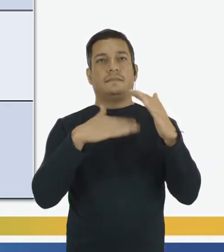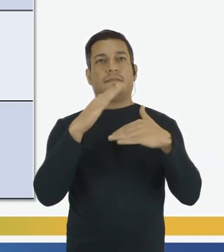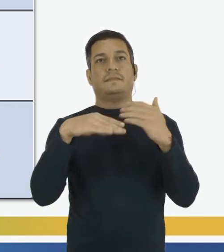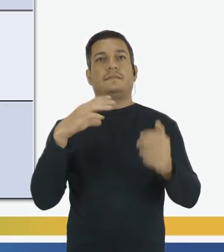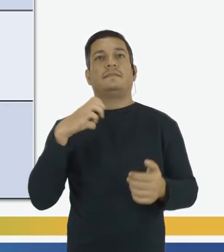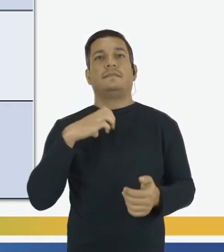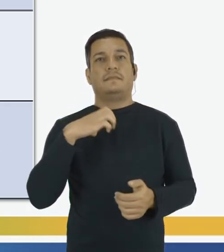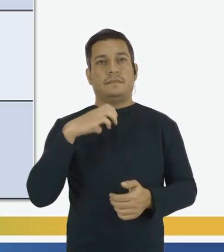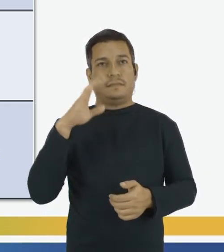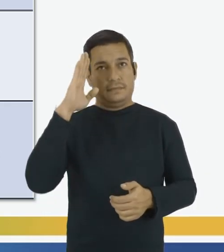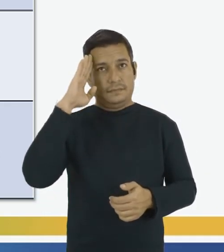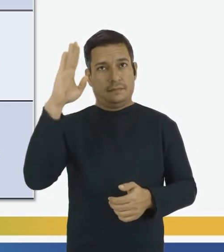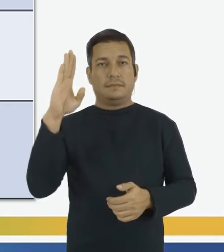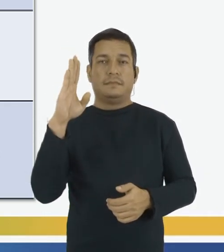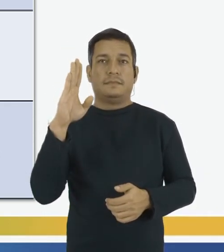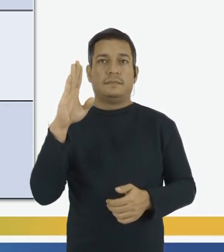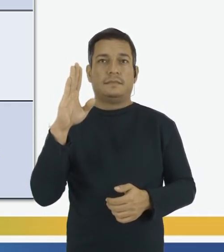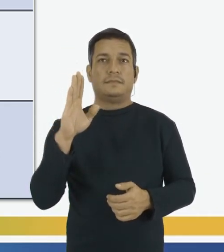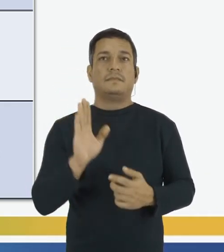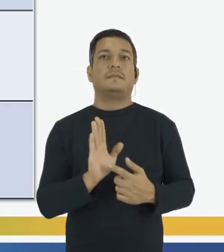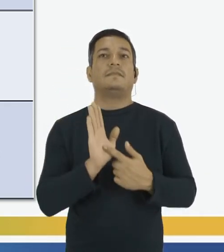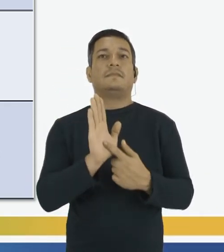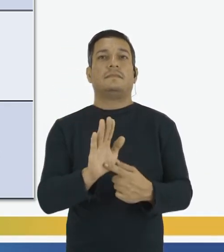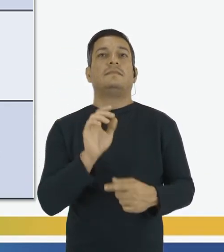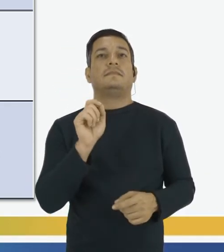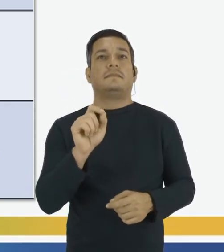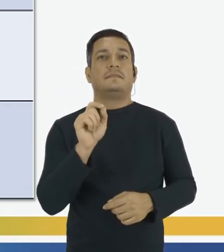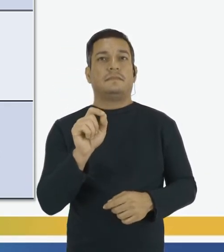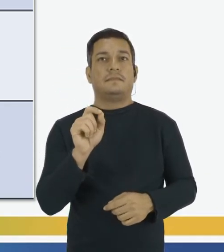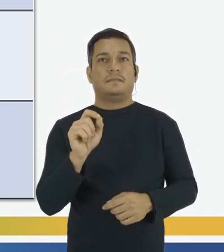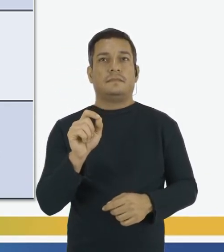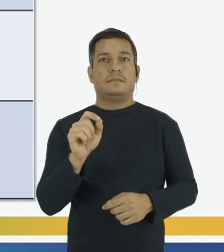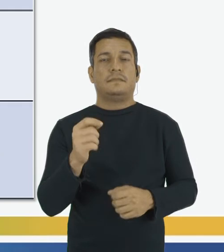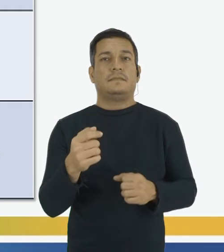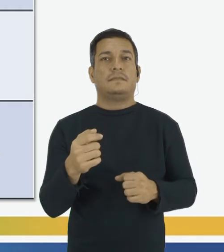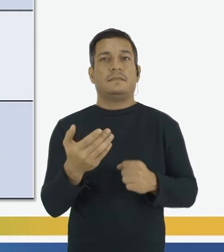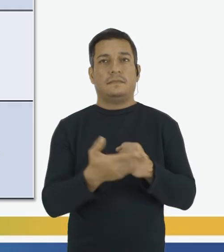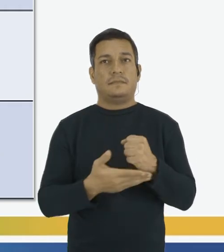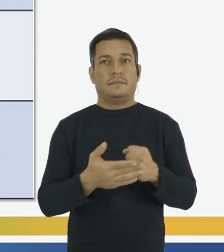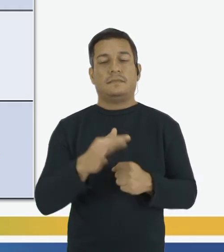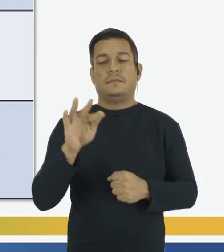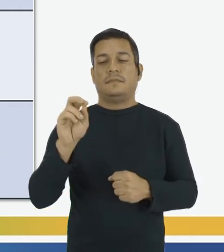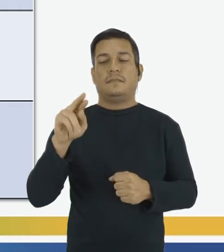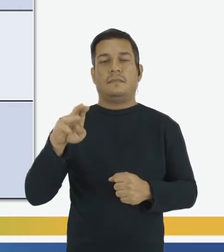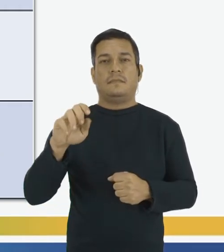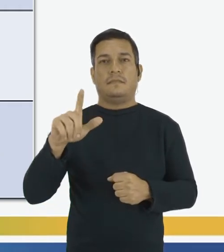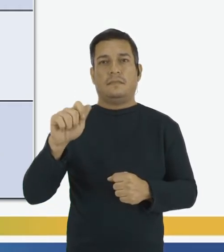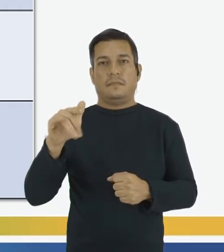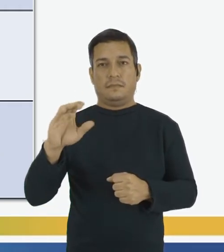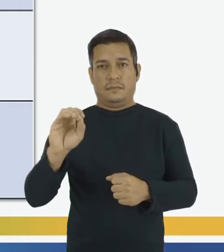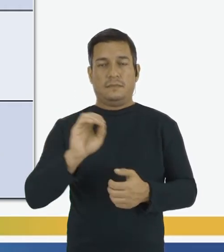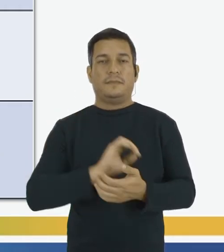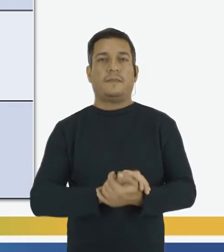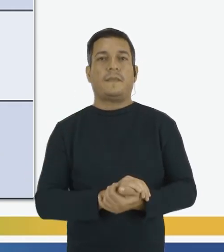do princípio ético indicado e o modelo de sua formulação.